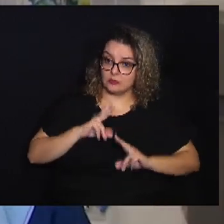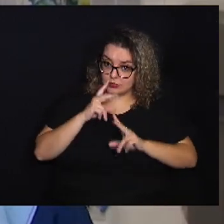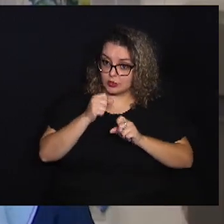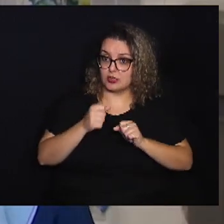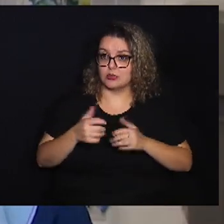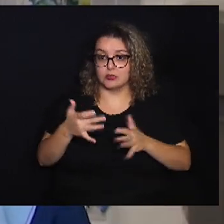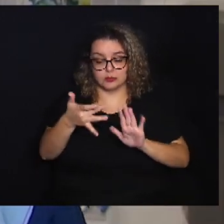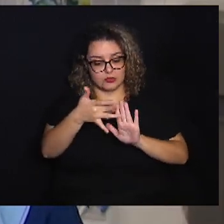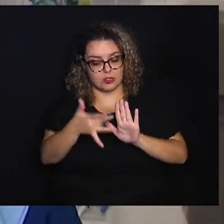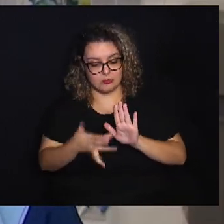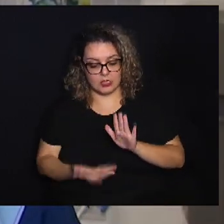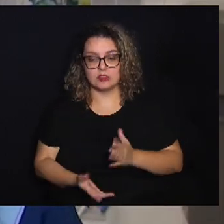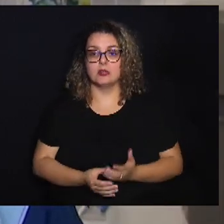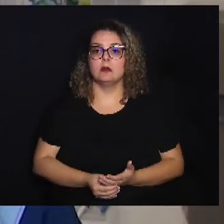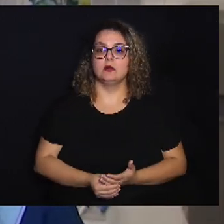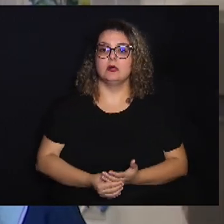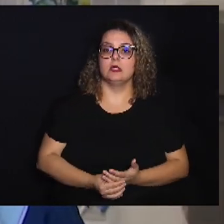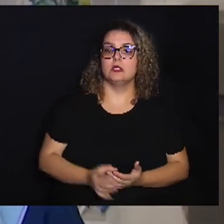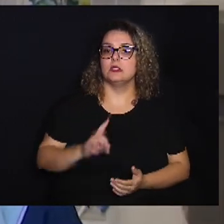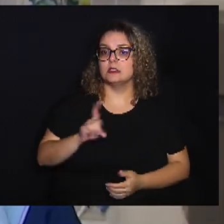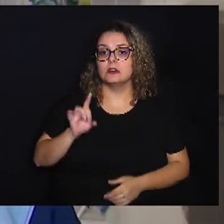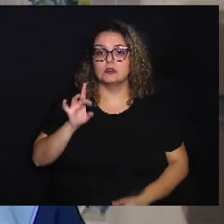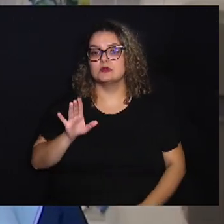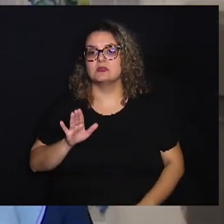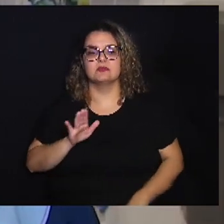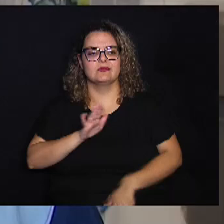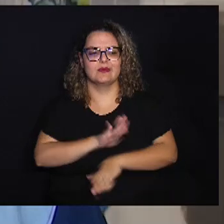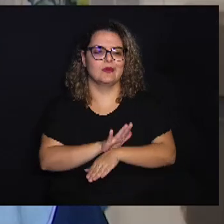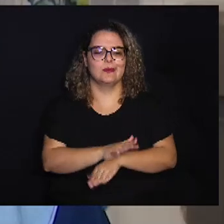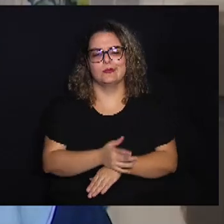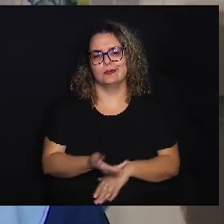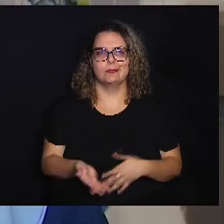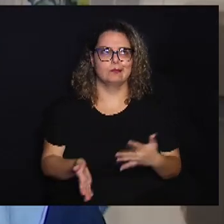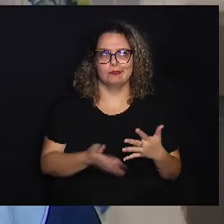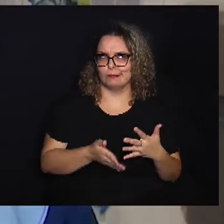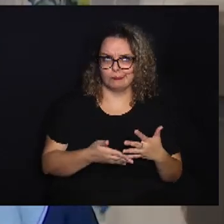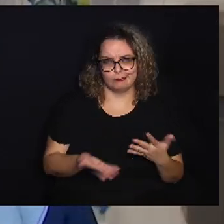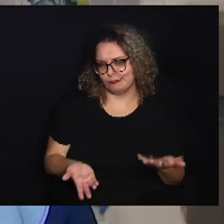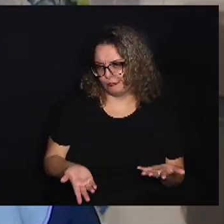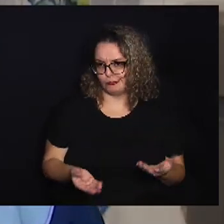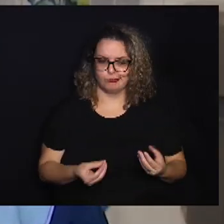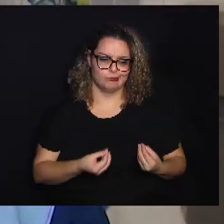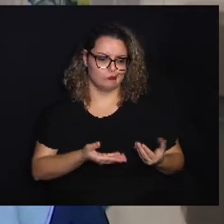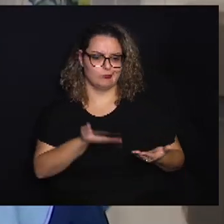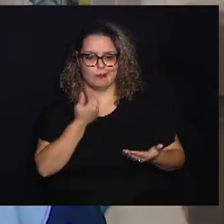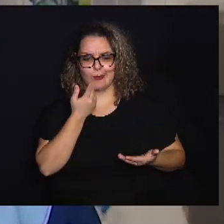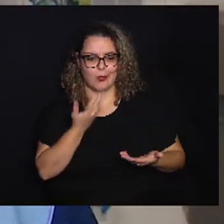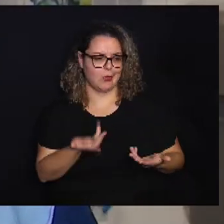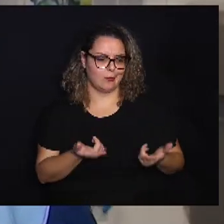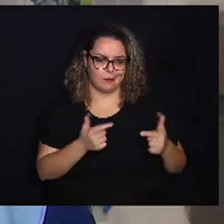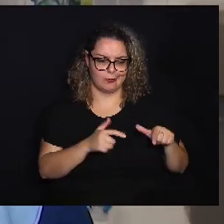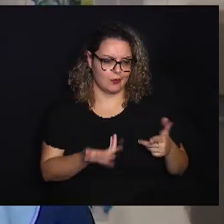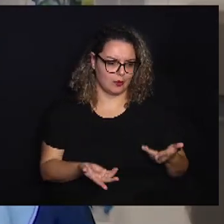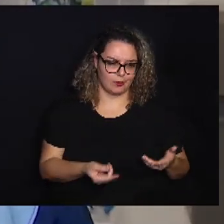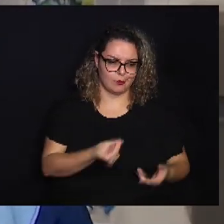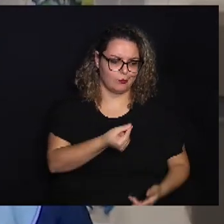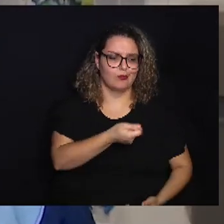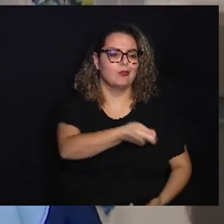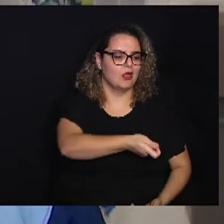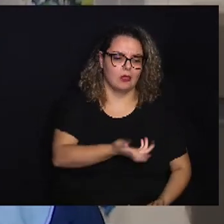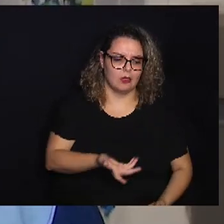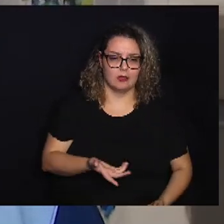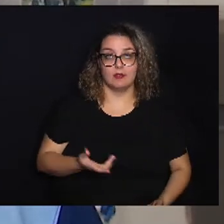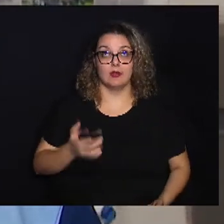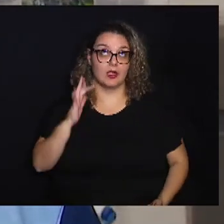questão, mas não na questão assistencialismo barato, dar um simples prato de comida ou uma moedinha e achando que vai ganhar um lugar no